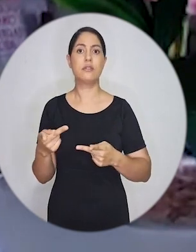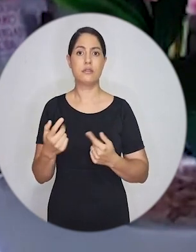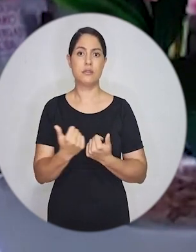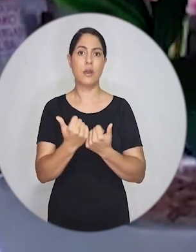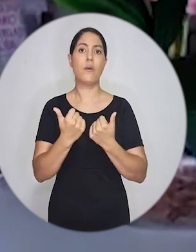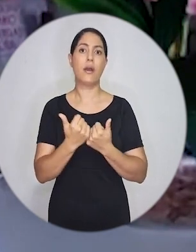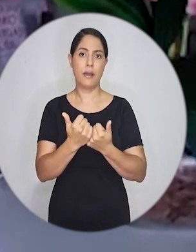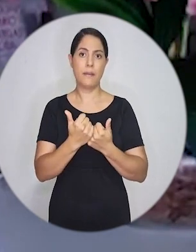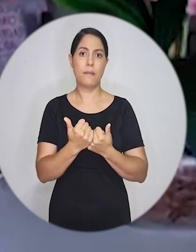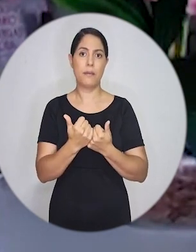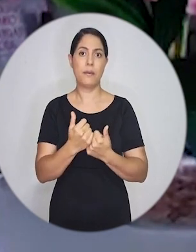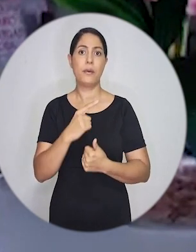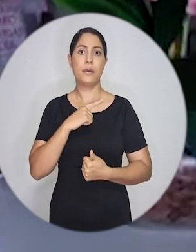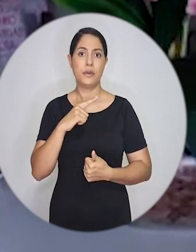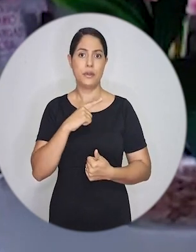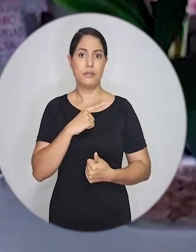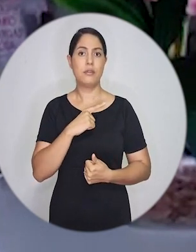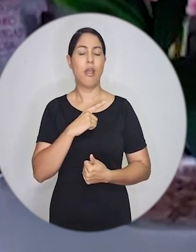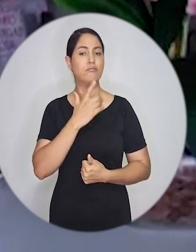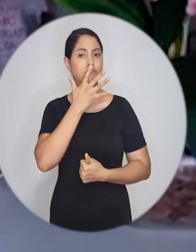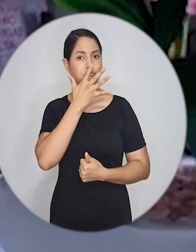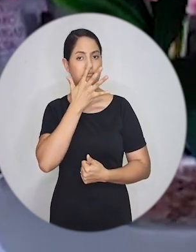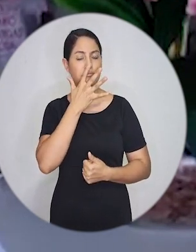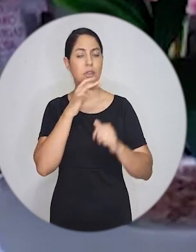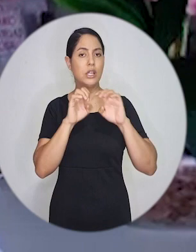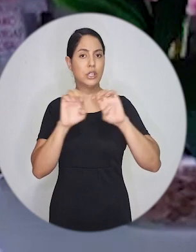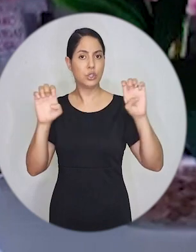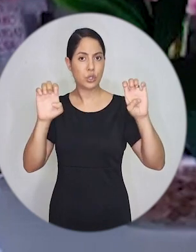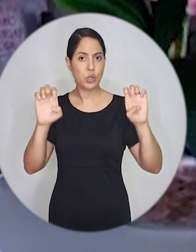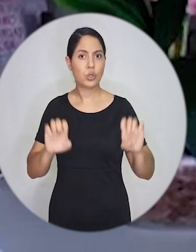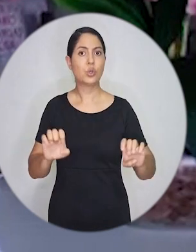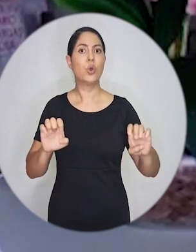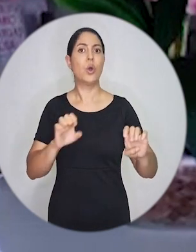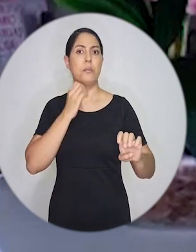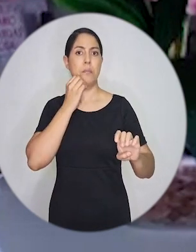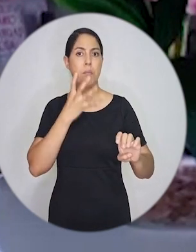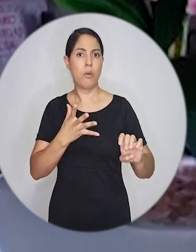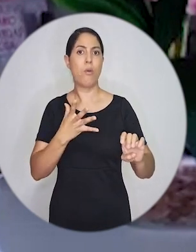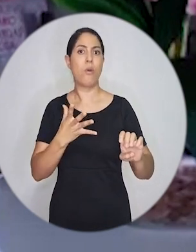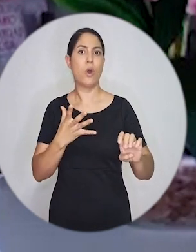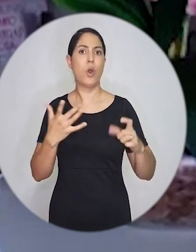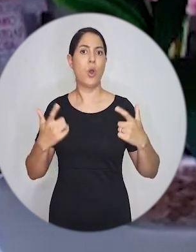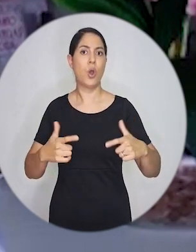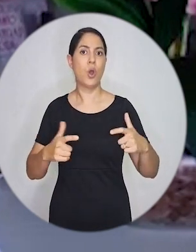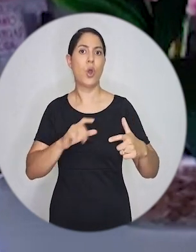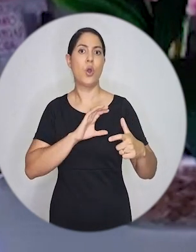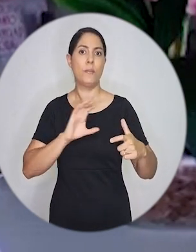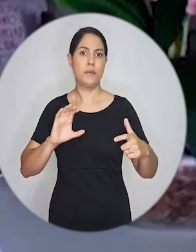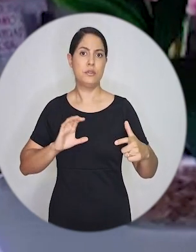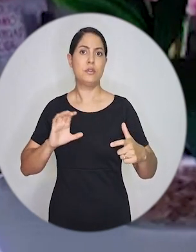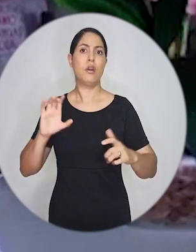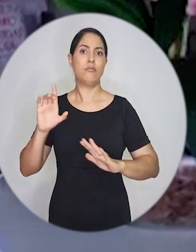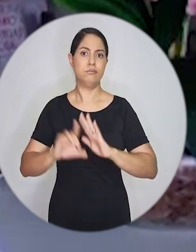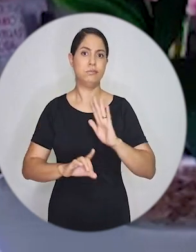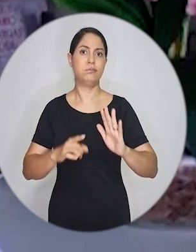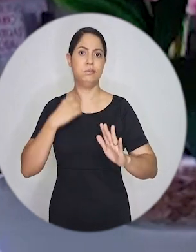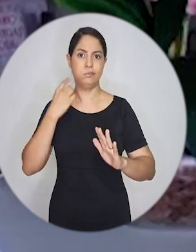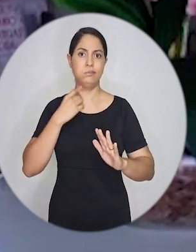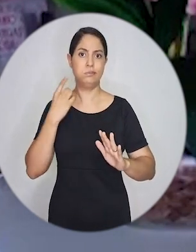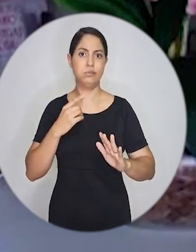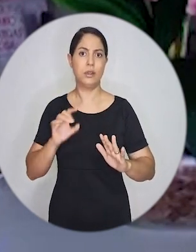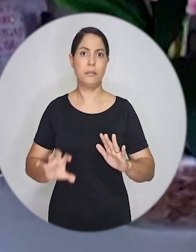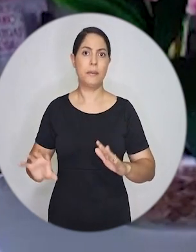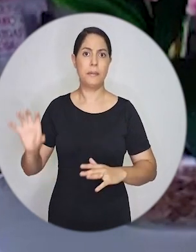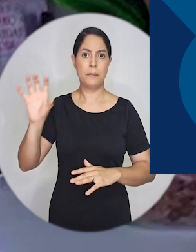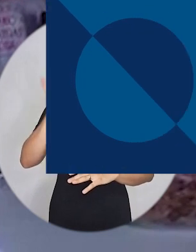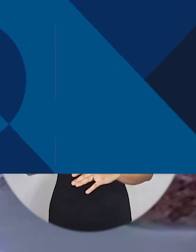visitações e um grande inventário a respeito de que nós vimos e principalmente das estruturas das comissões de prerrogativas que